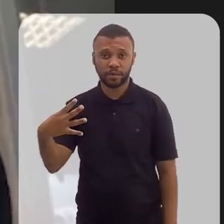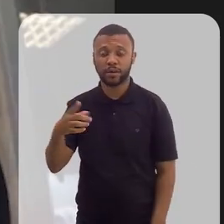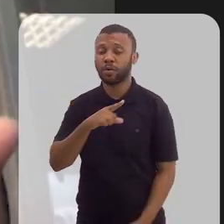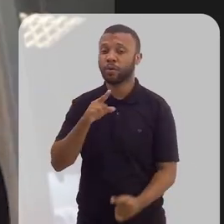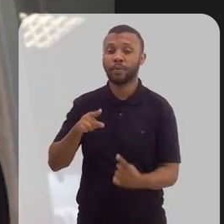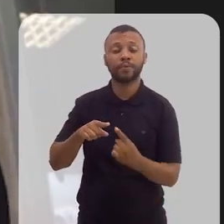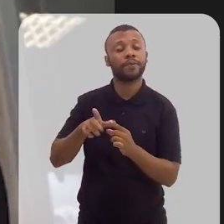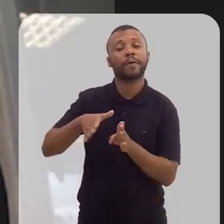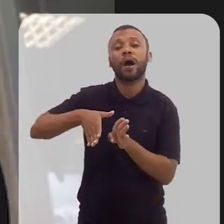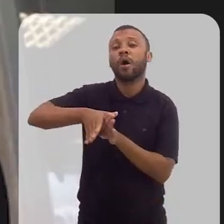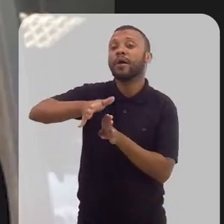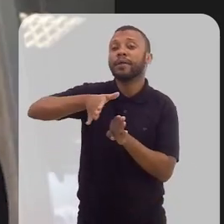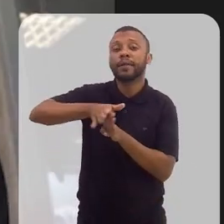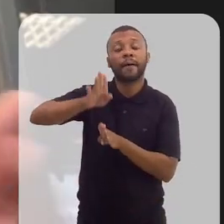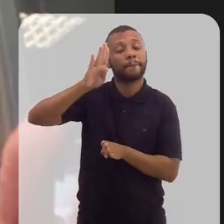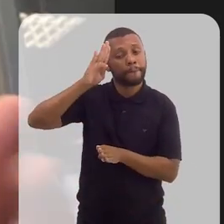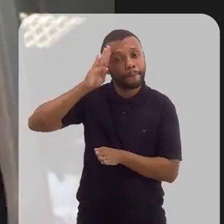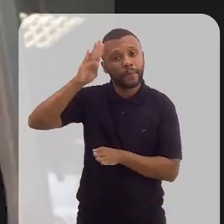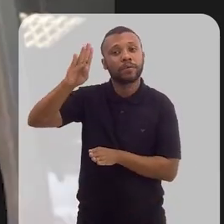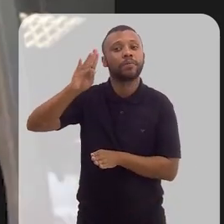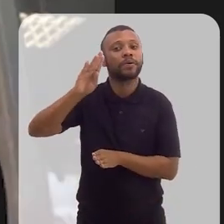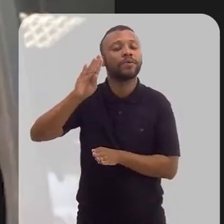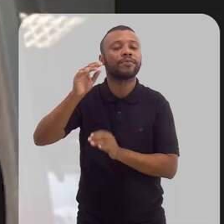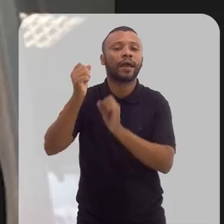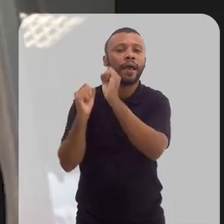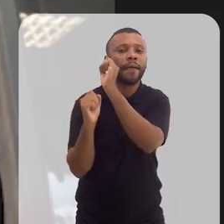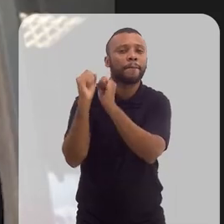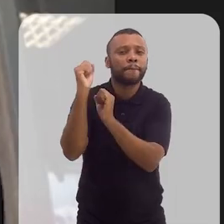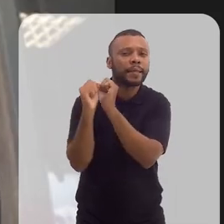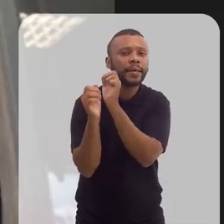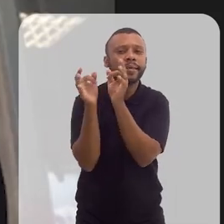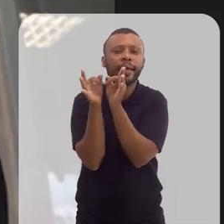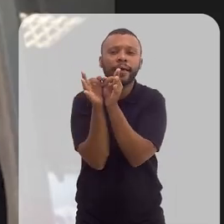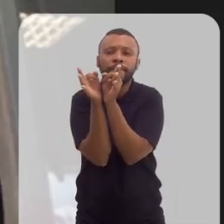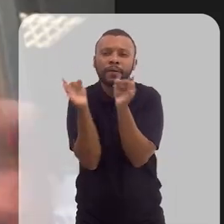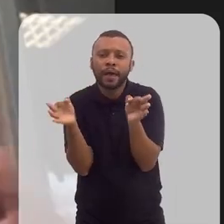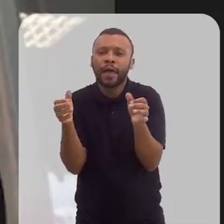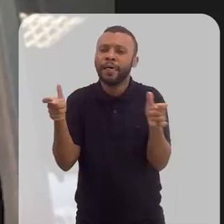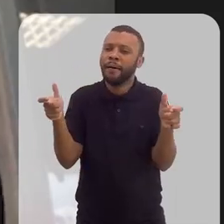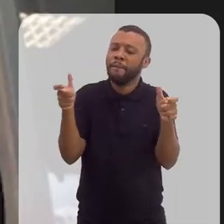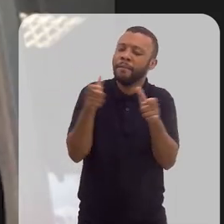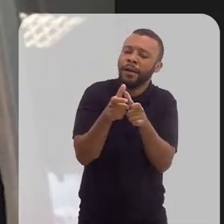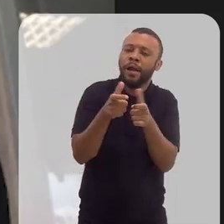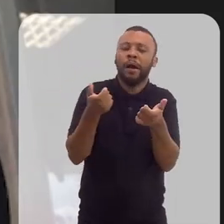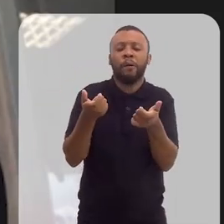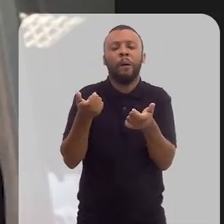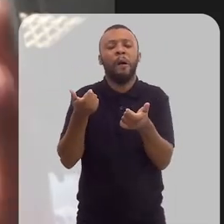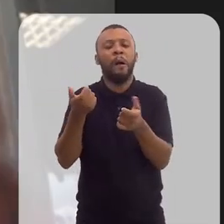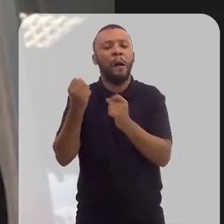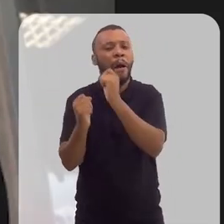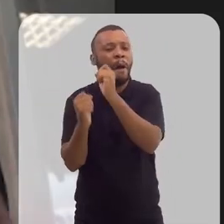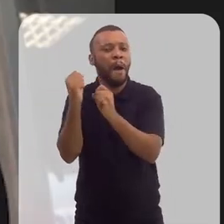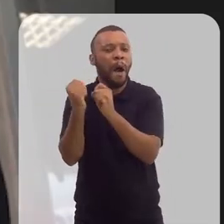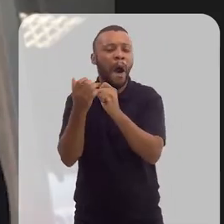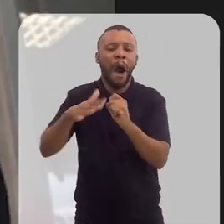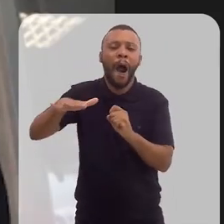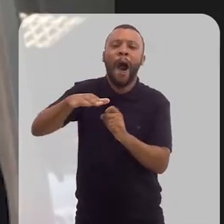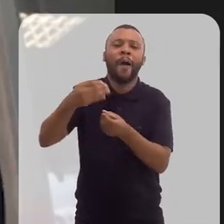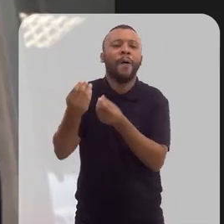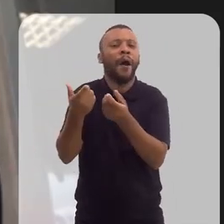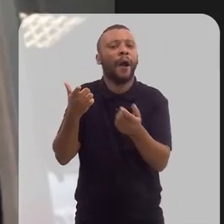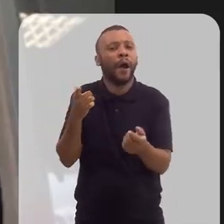para orientar especialmente pequenas, micro, médias empresas, de como elas